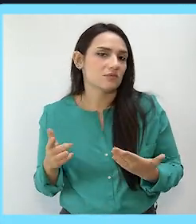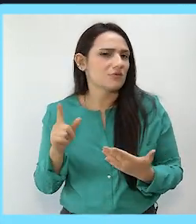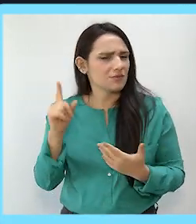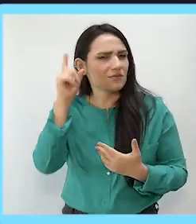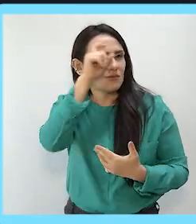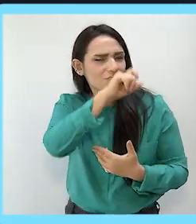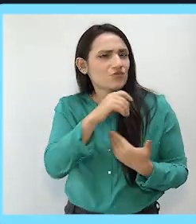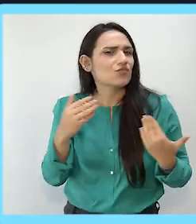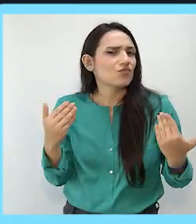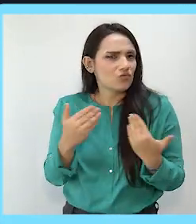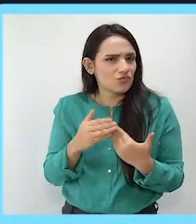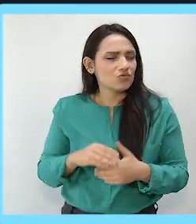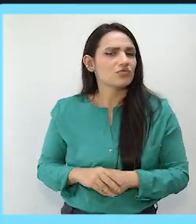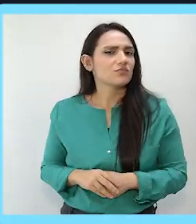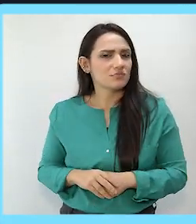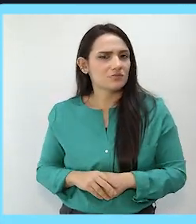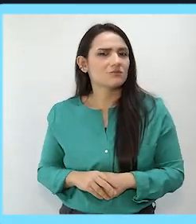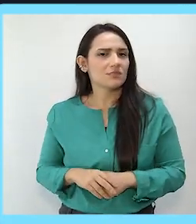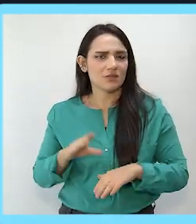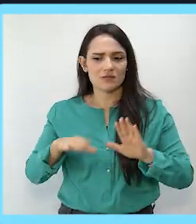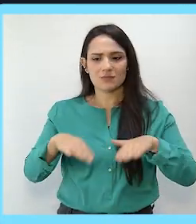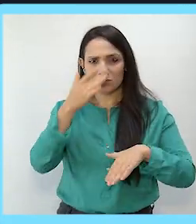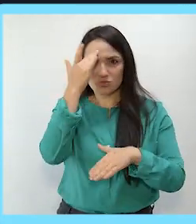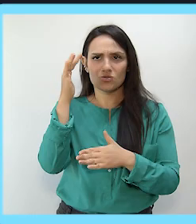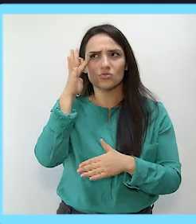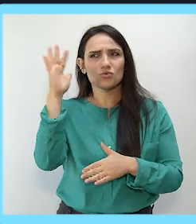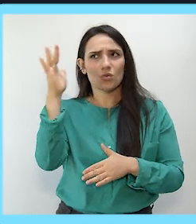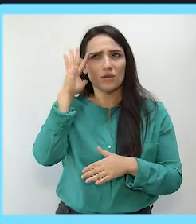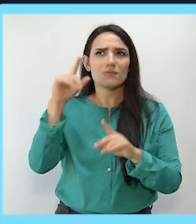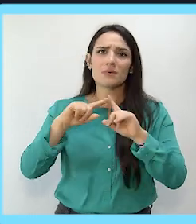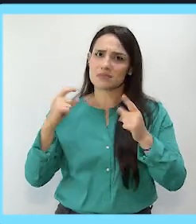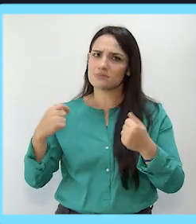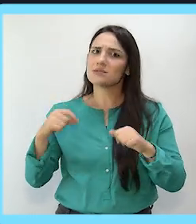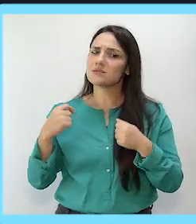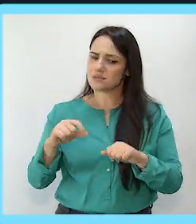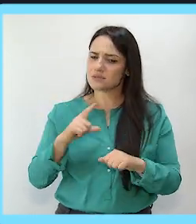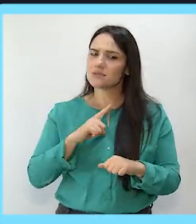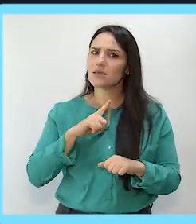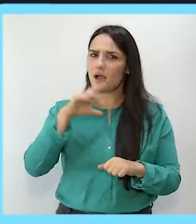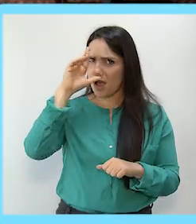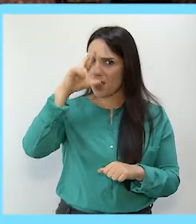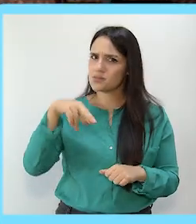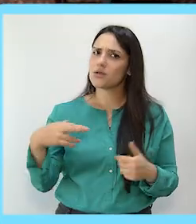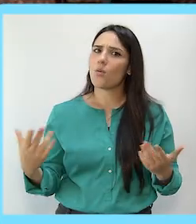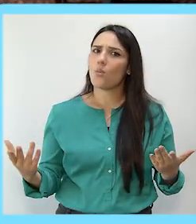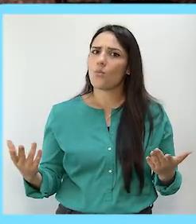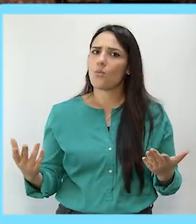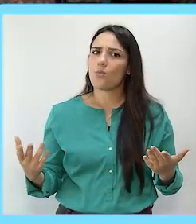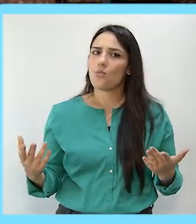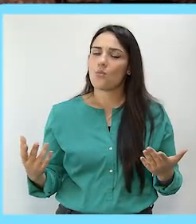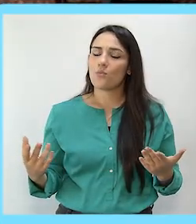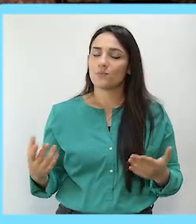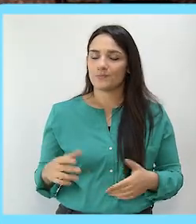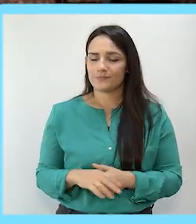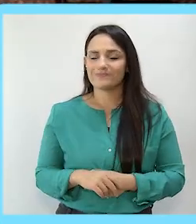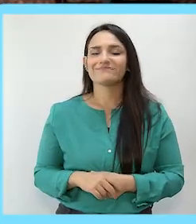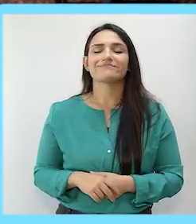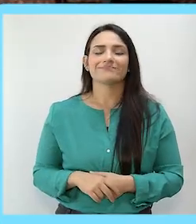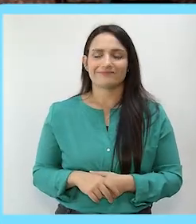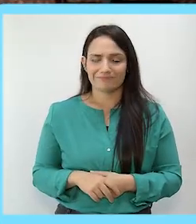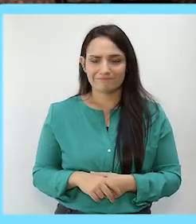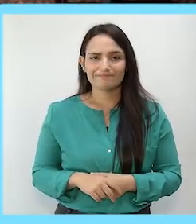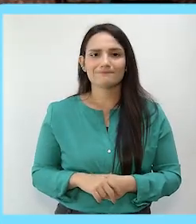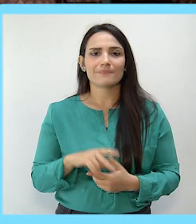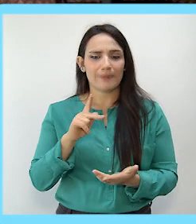né? Que às vezes é difícil hoje em dia, né? A moçada, às vezes... Tem sonho, mas tem que sonhar de olho aberto, né, doutora? Verdade, Benhor. Nossa,